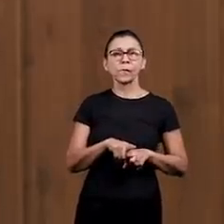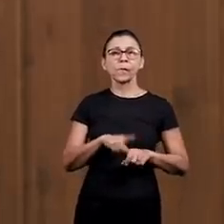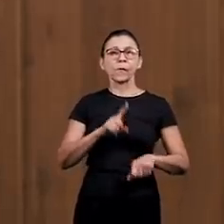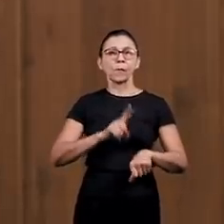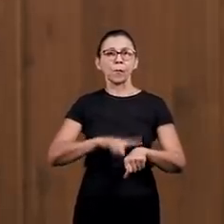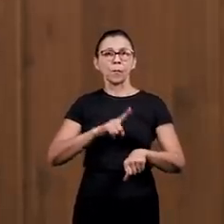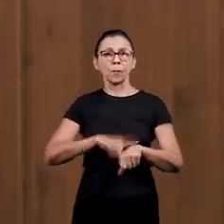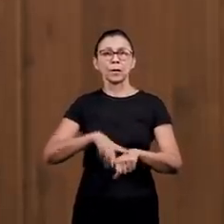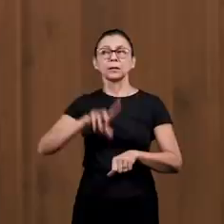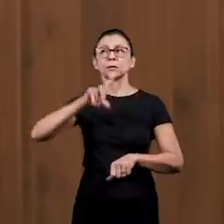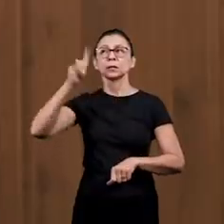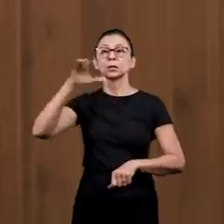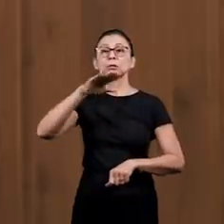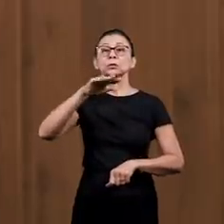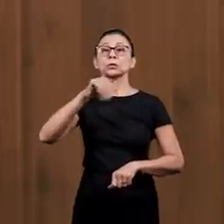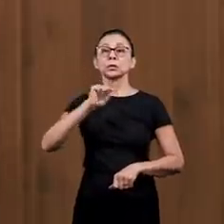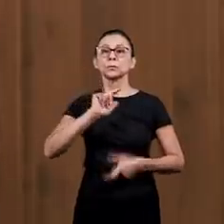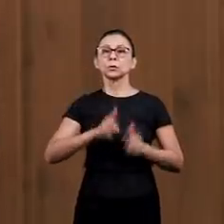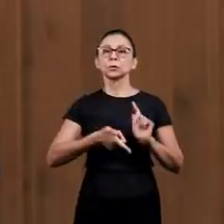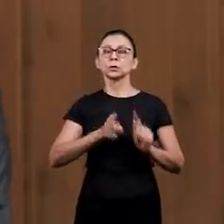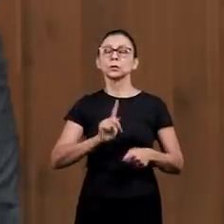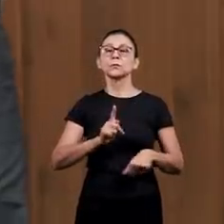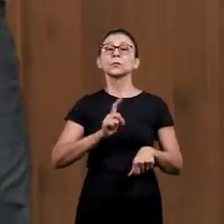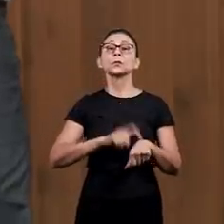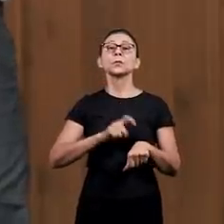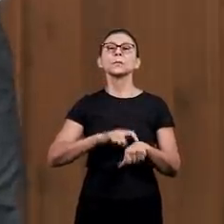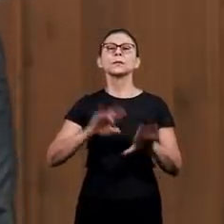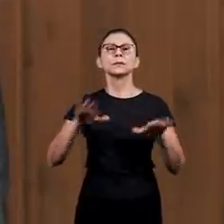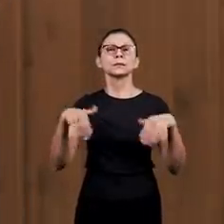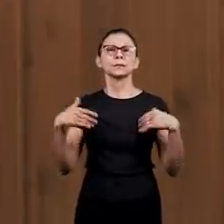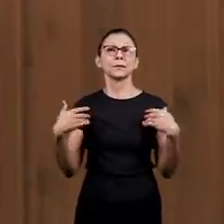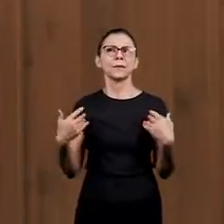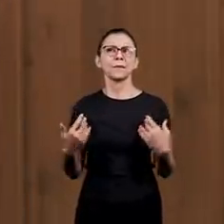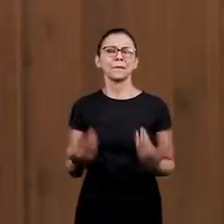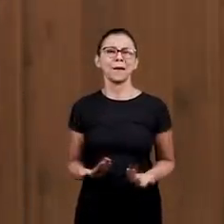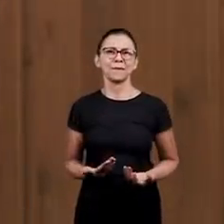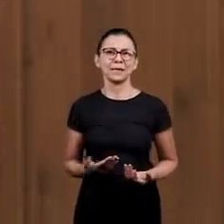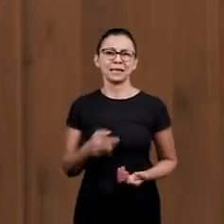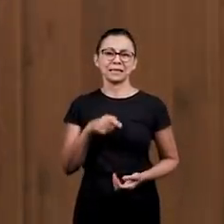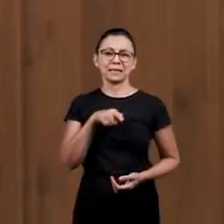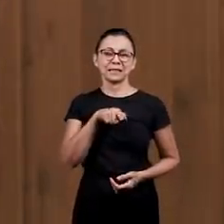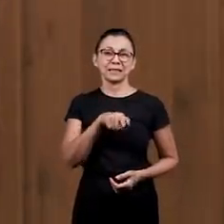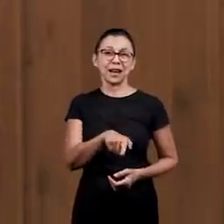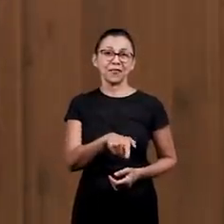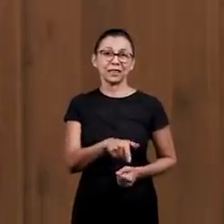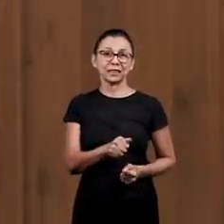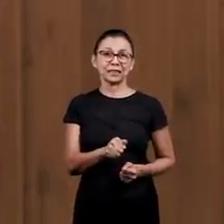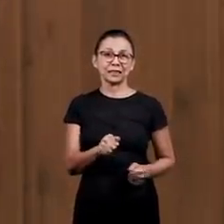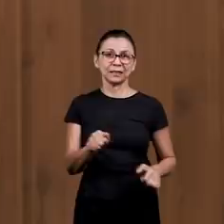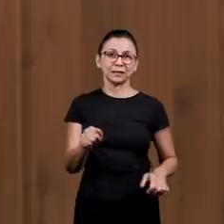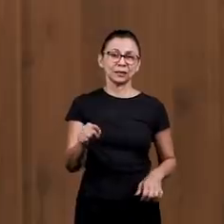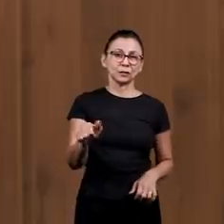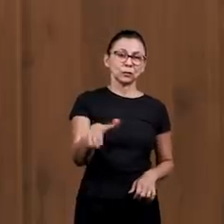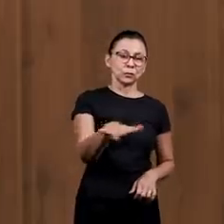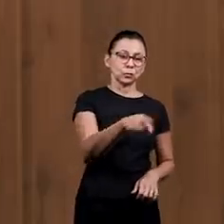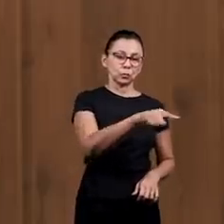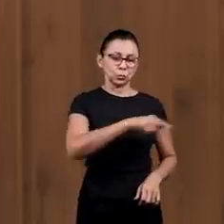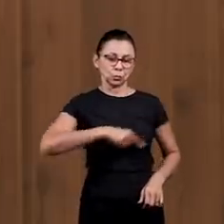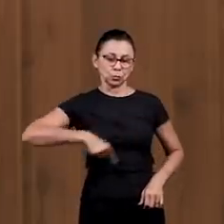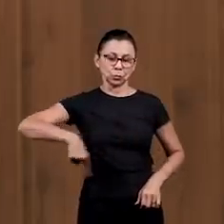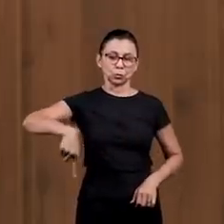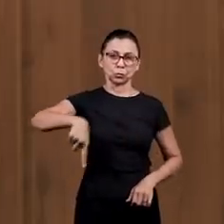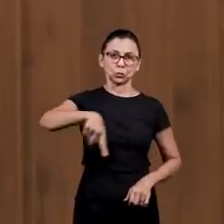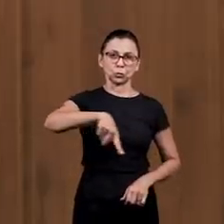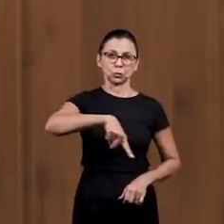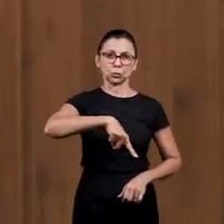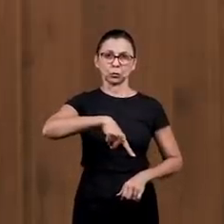Ele estava trabalhando o trigo no lagar, quando um anjo do Senhor apareceu a ele e disse,